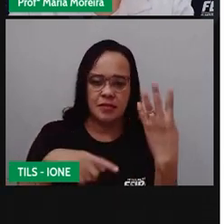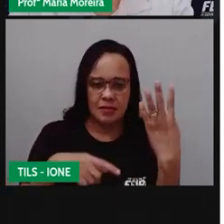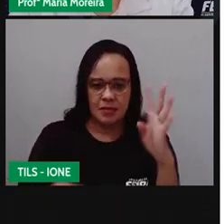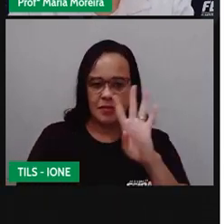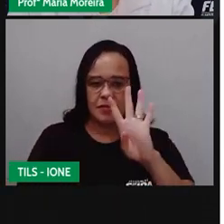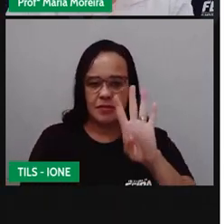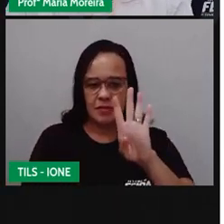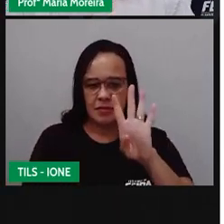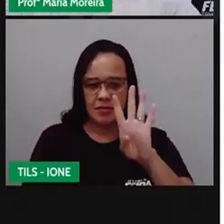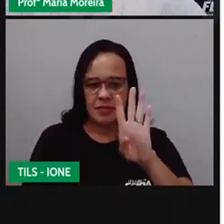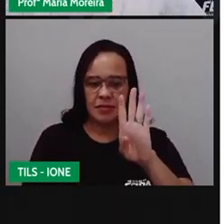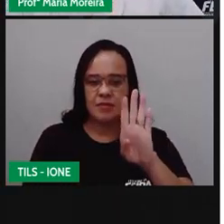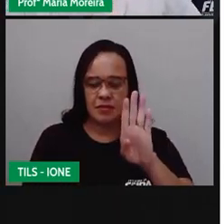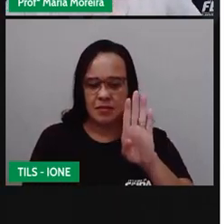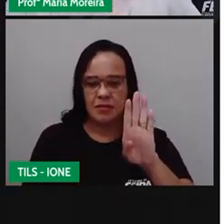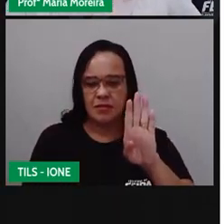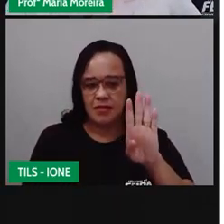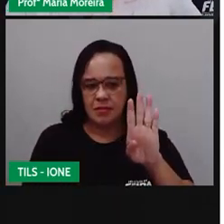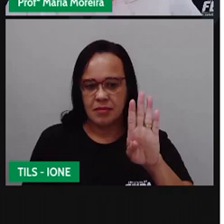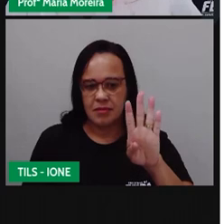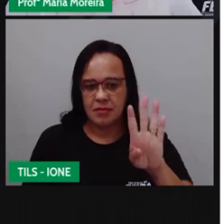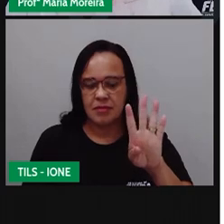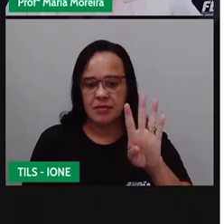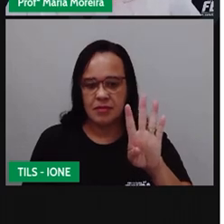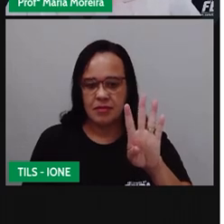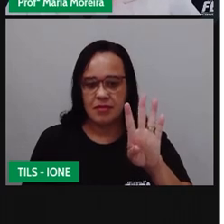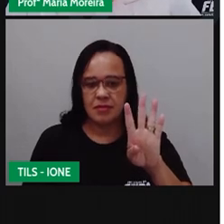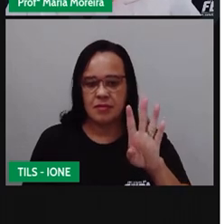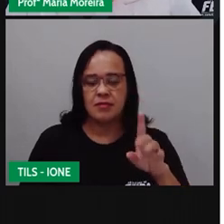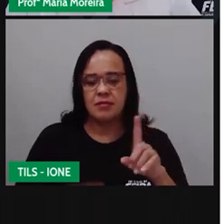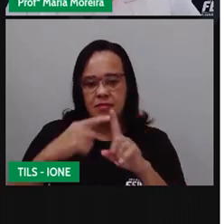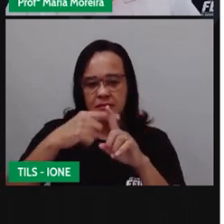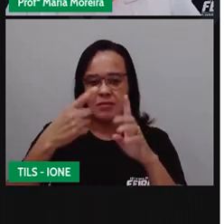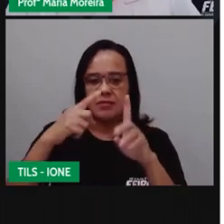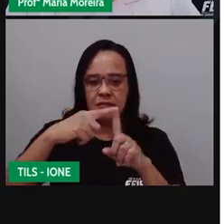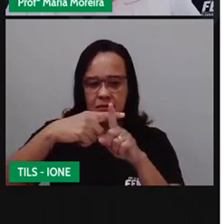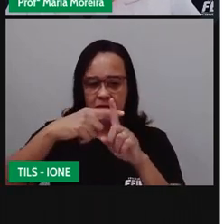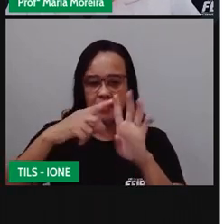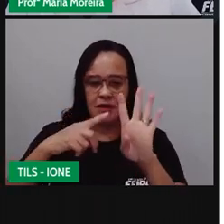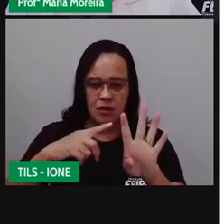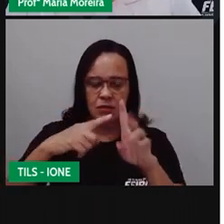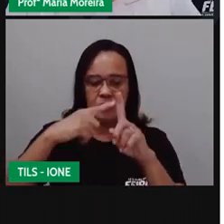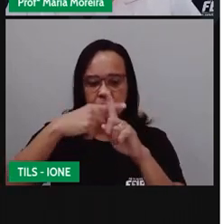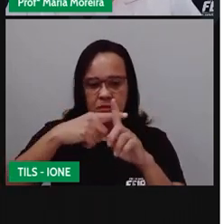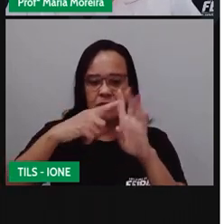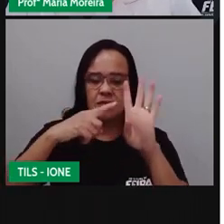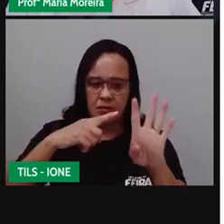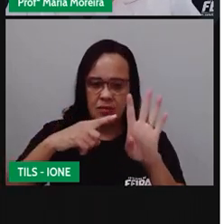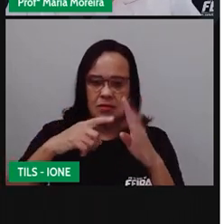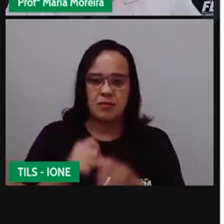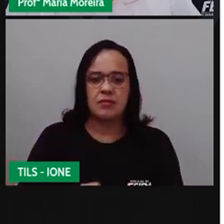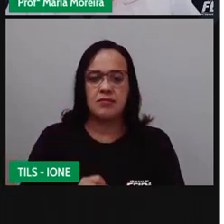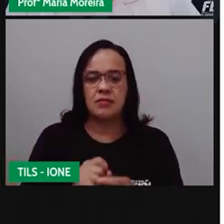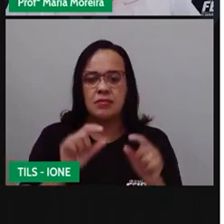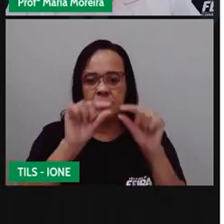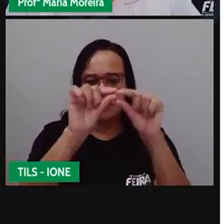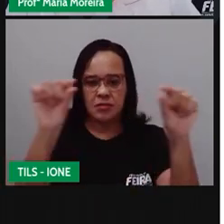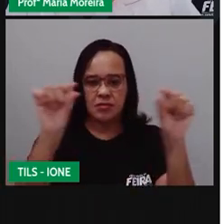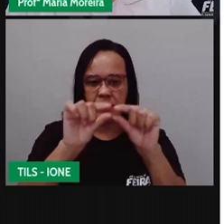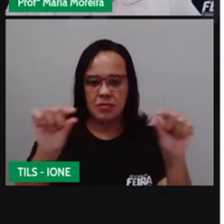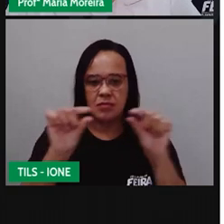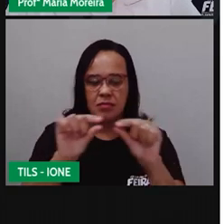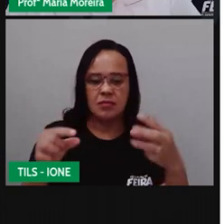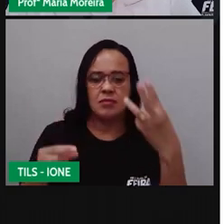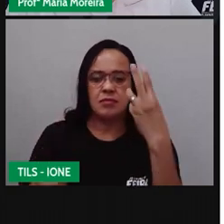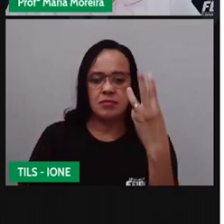Ó, pronto. 4 mais 4, mais 4. Ah, quantas linhas?